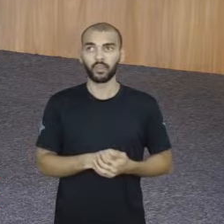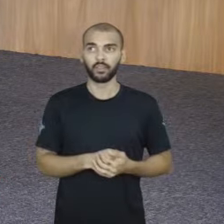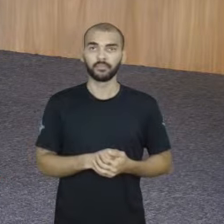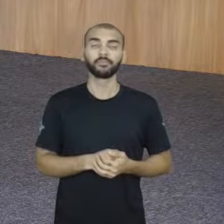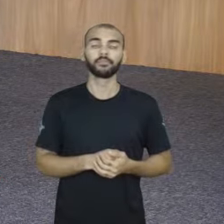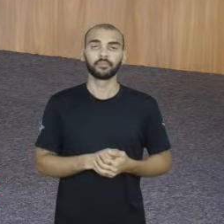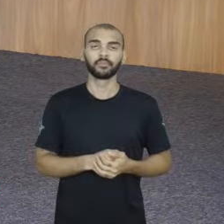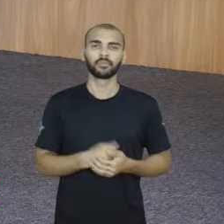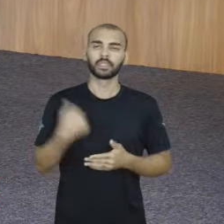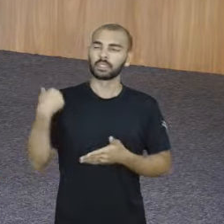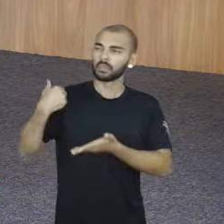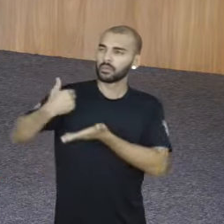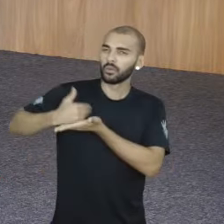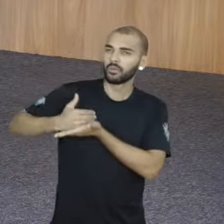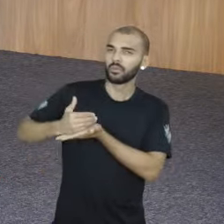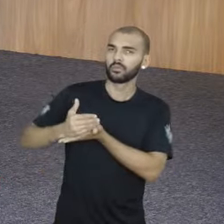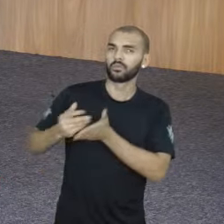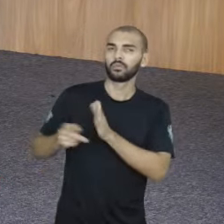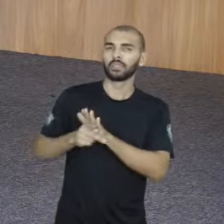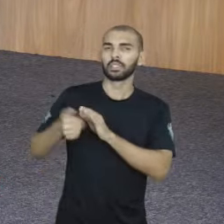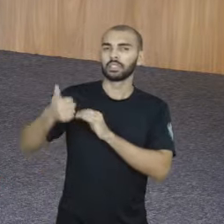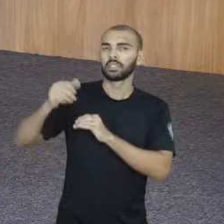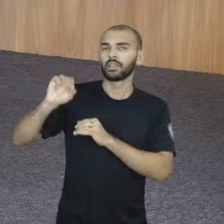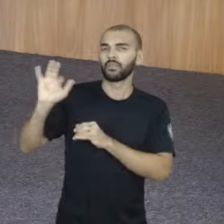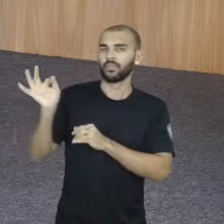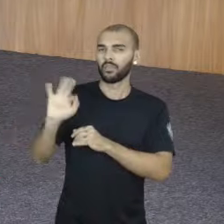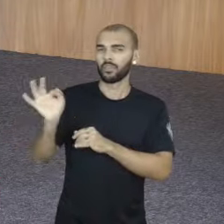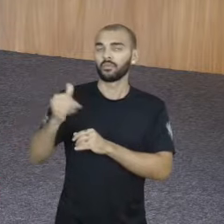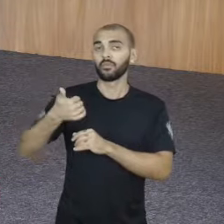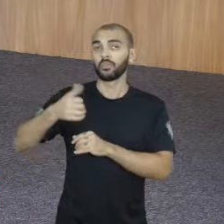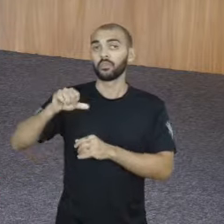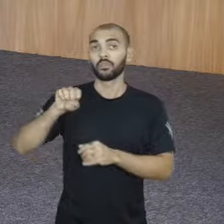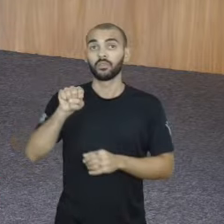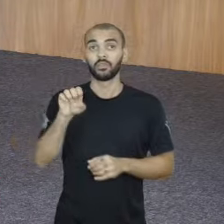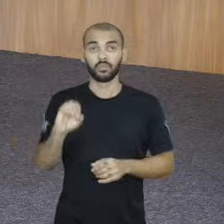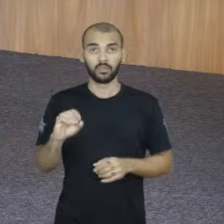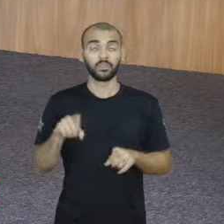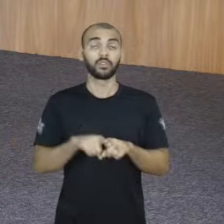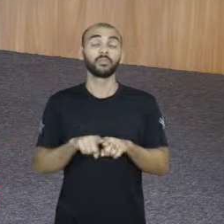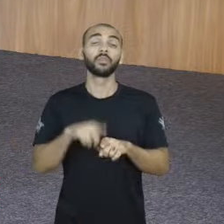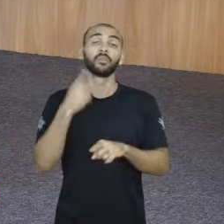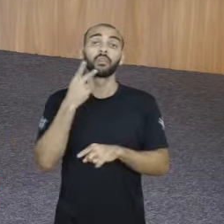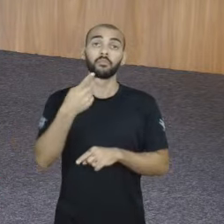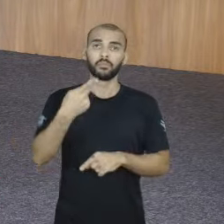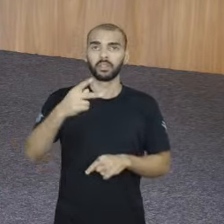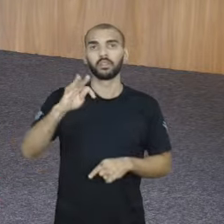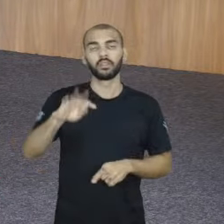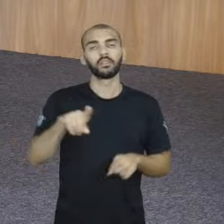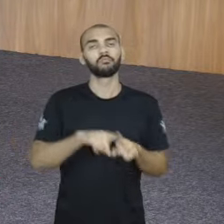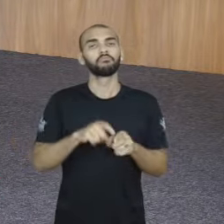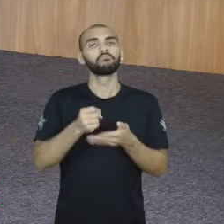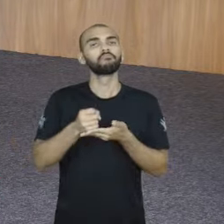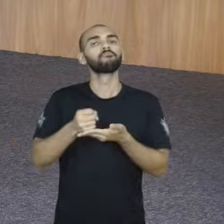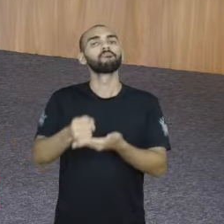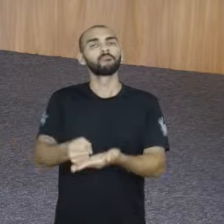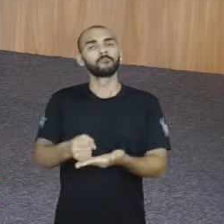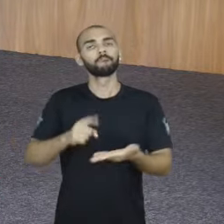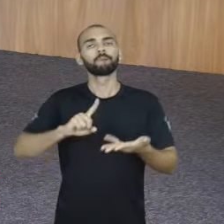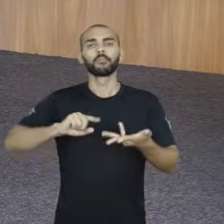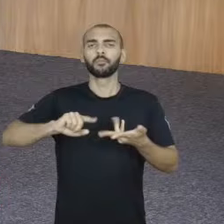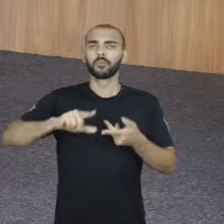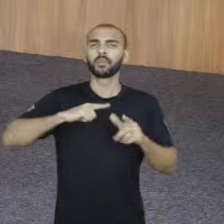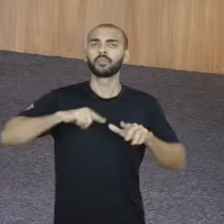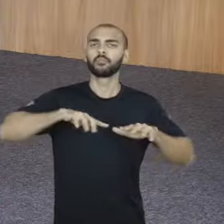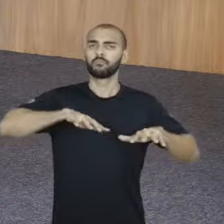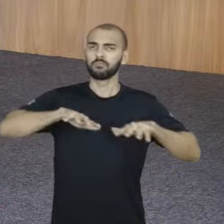de fevereiro de 1980. A nota também afirma que o PT vai apoiar e vai participar dos atos e manifestações da